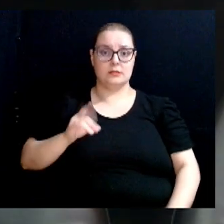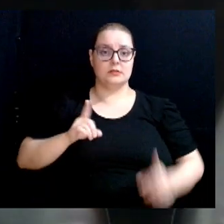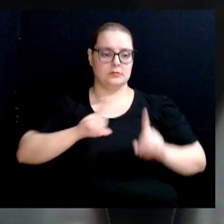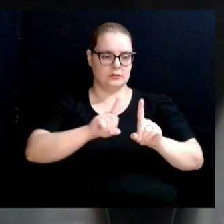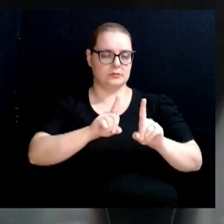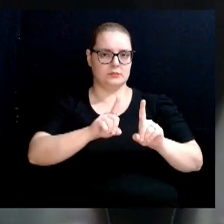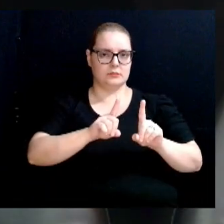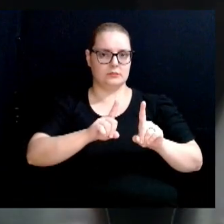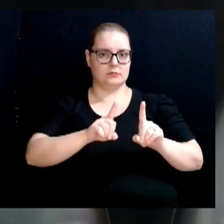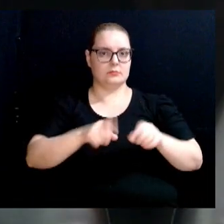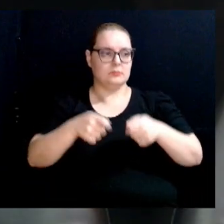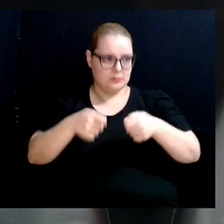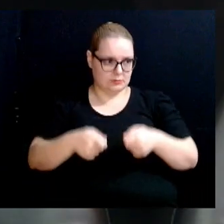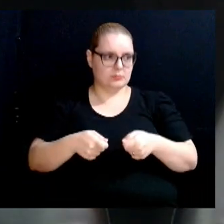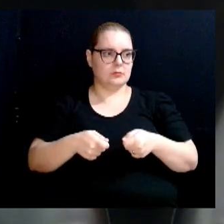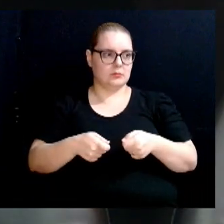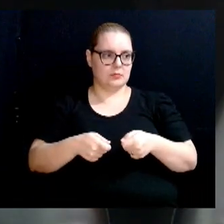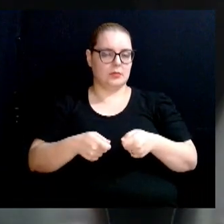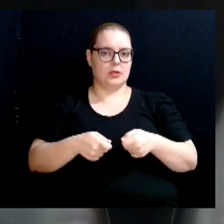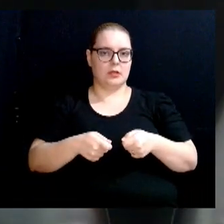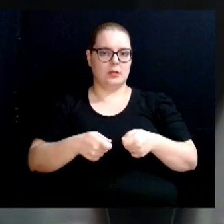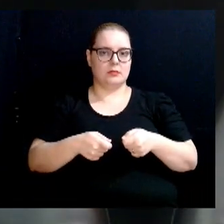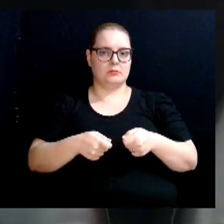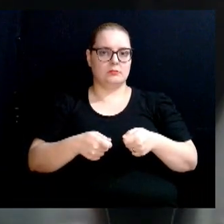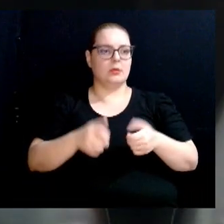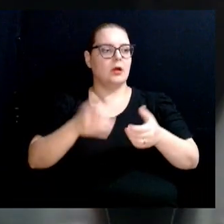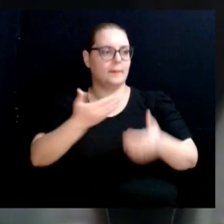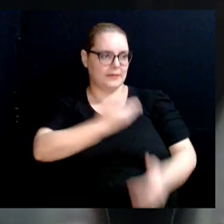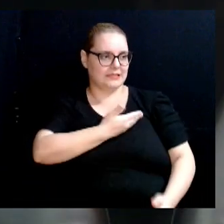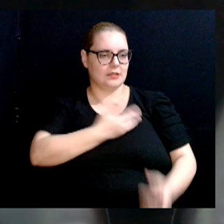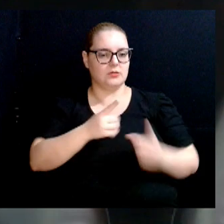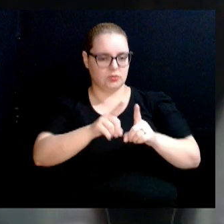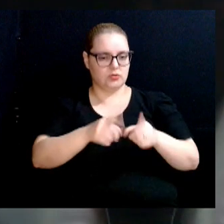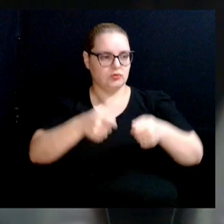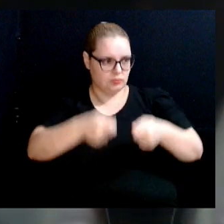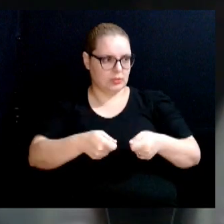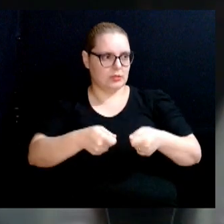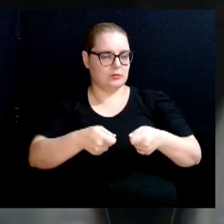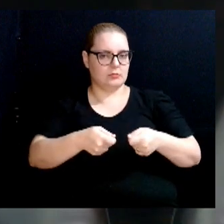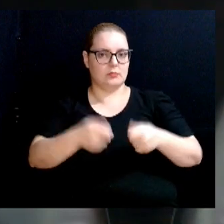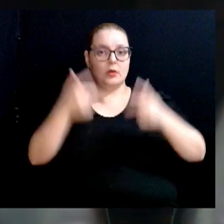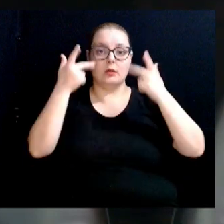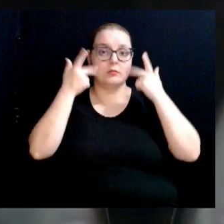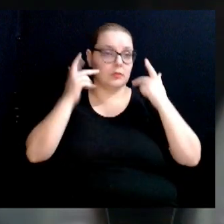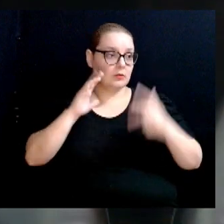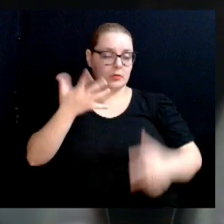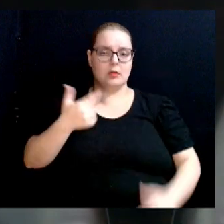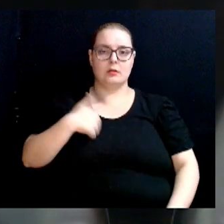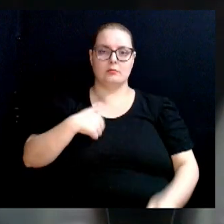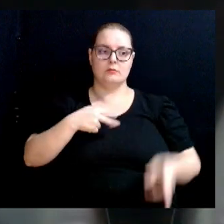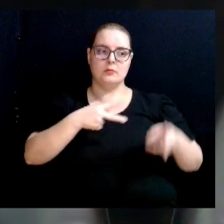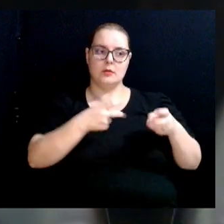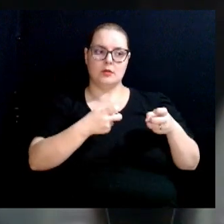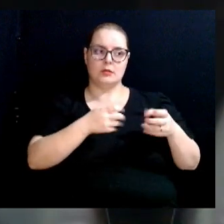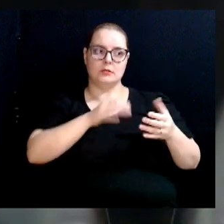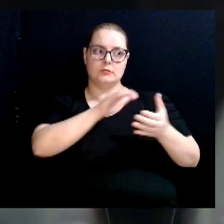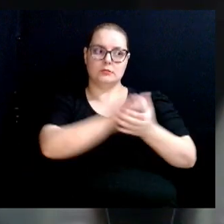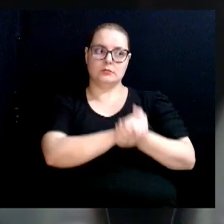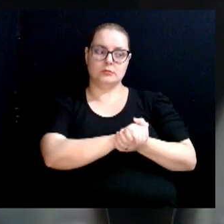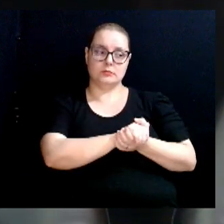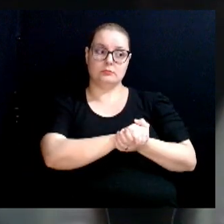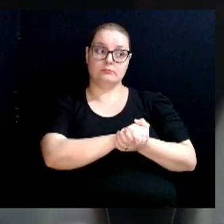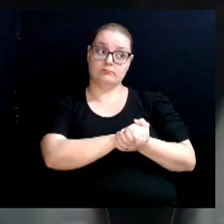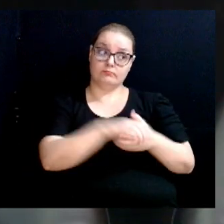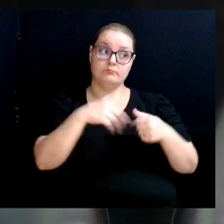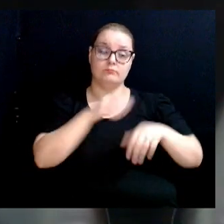instalada, isso vai acontecer de uma maneira muito natural. Né? Eu percebo, poxa, que meu parceiro está precisando de ajuda. Sem cobrança,